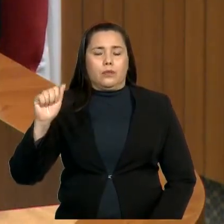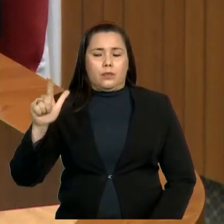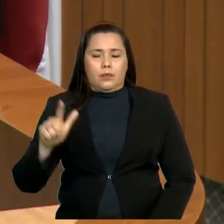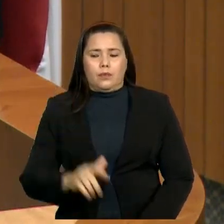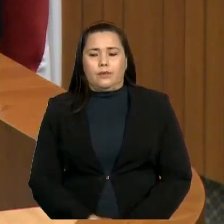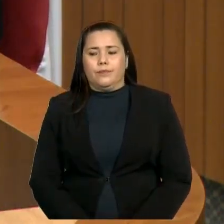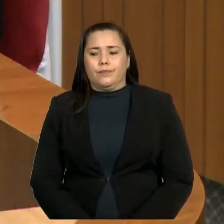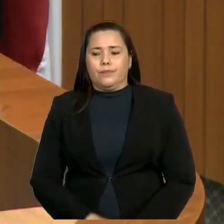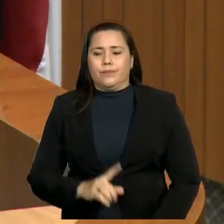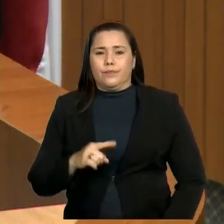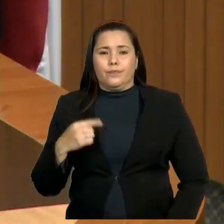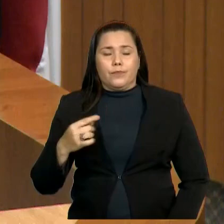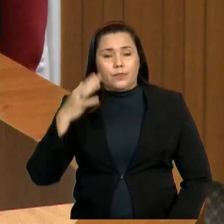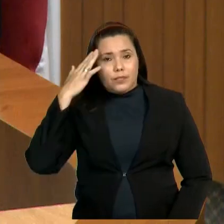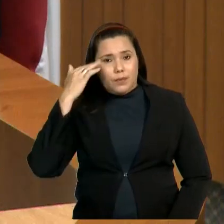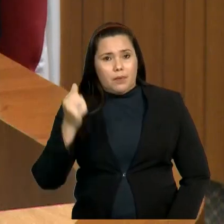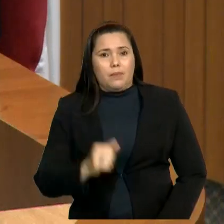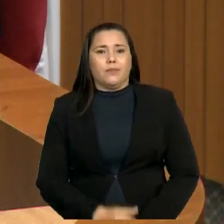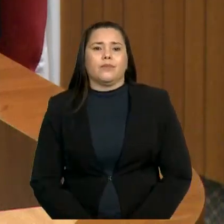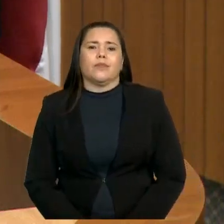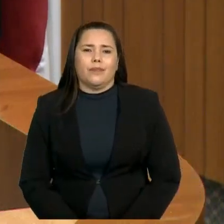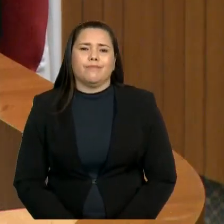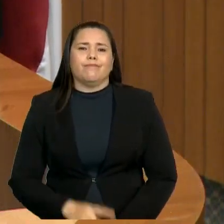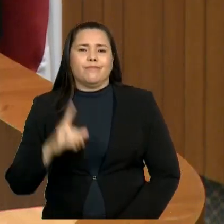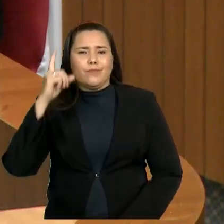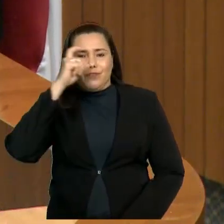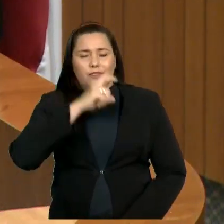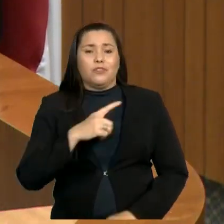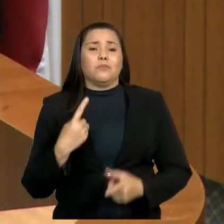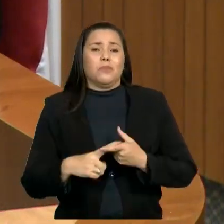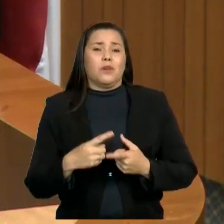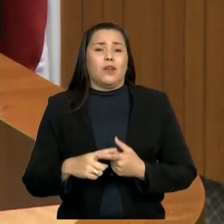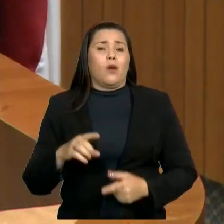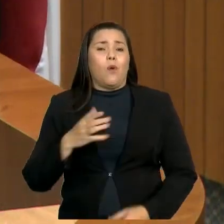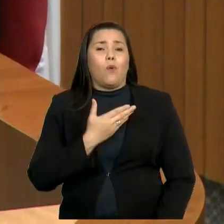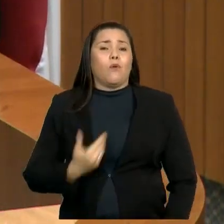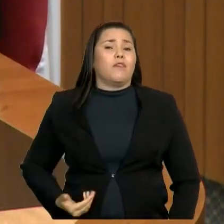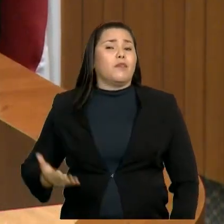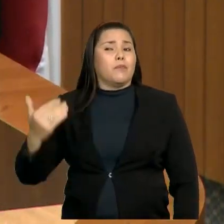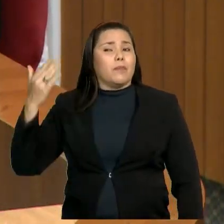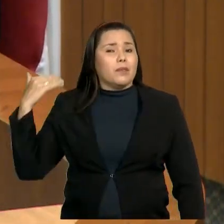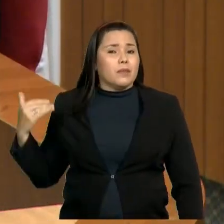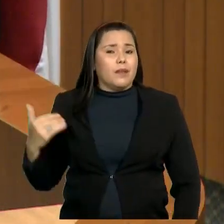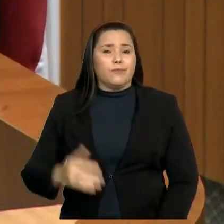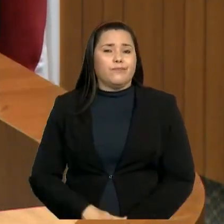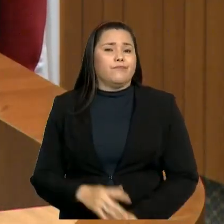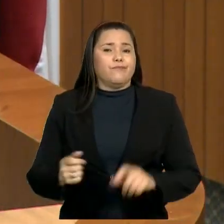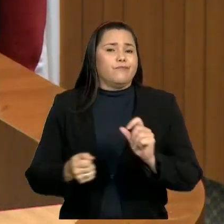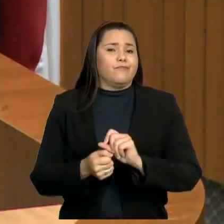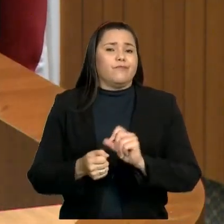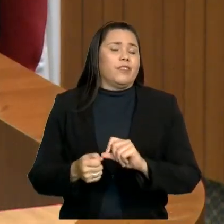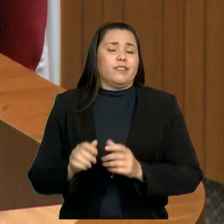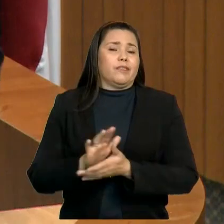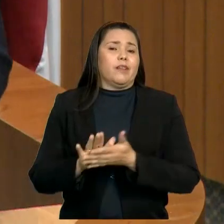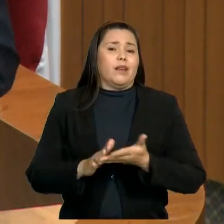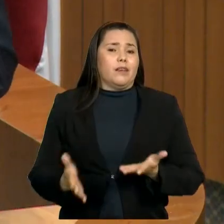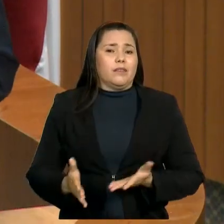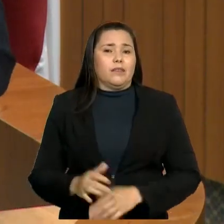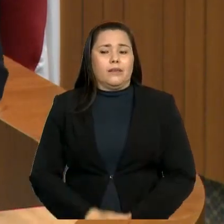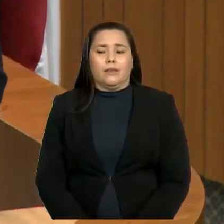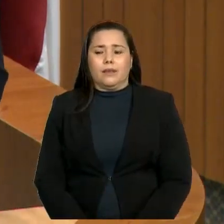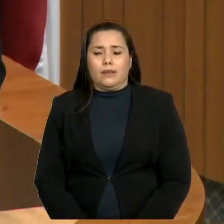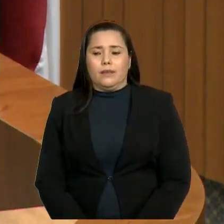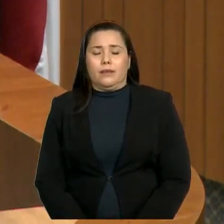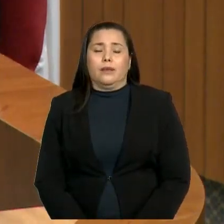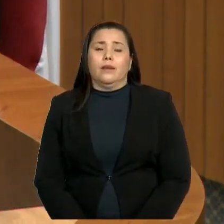governador tá se esforçando e a gente espera que ele continue se esforçando para melhorar mas tem que dar a PM O que é da PM a PM